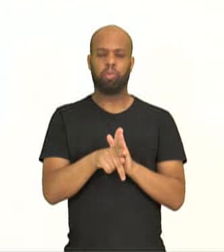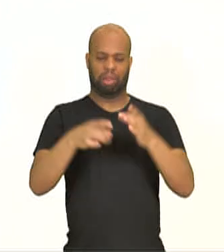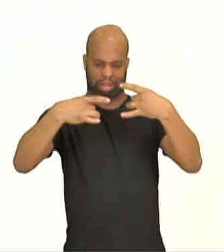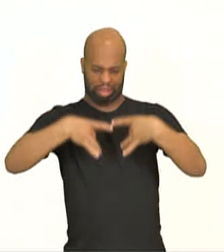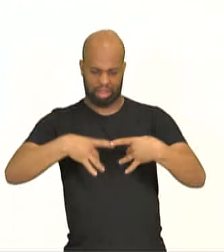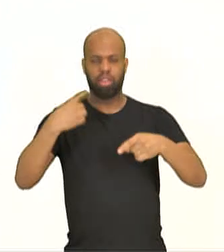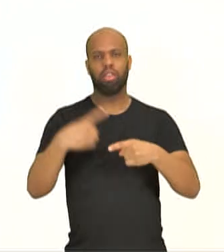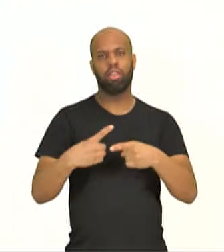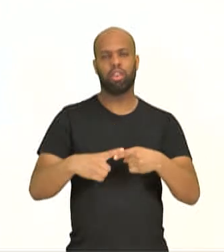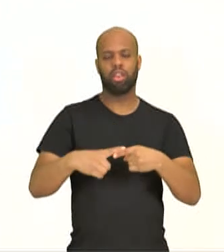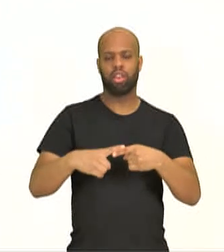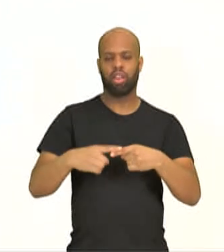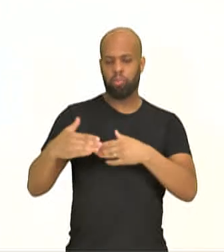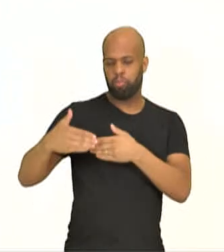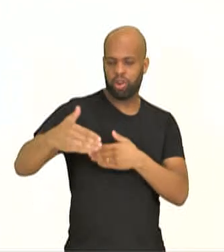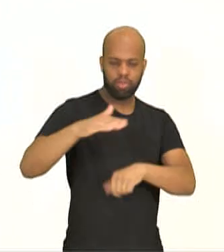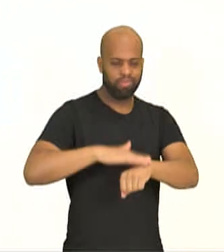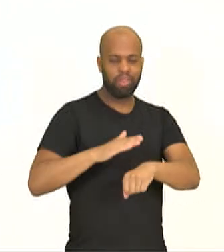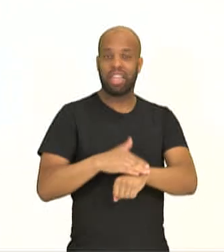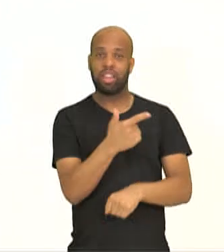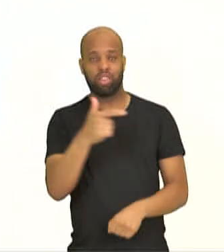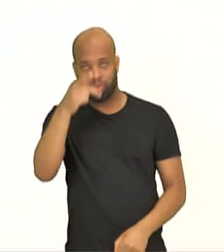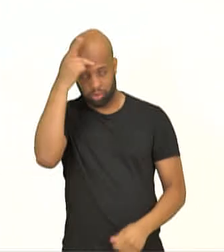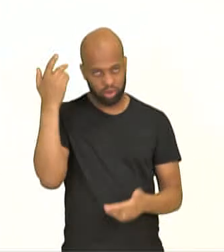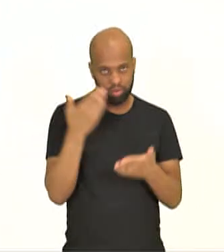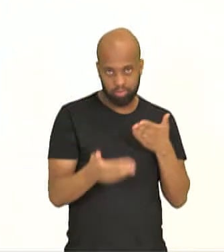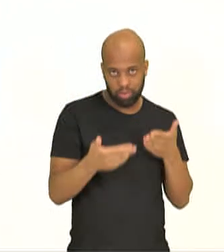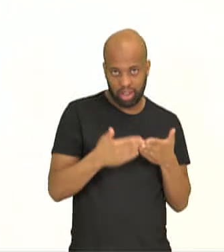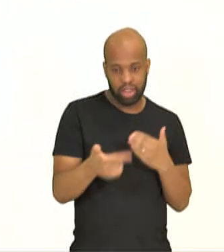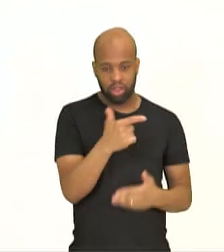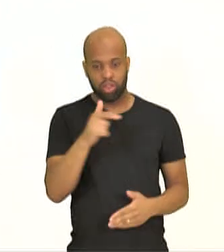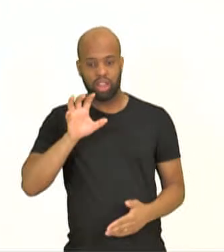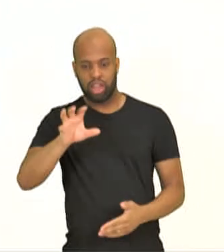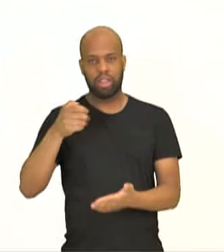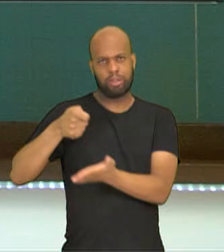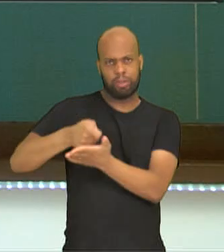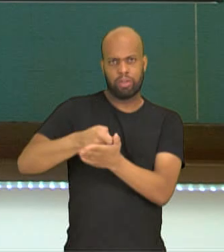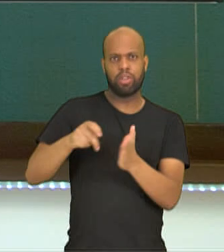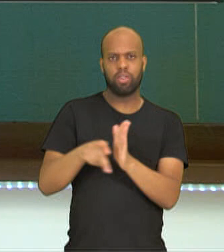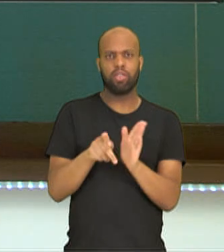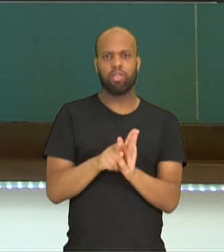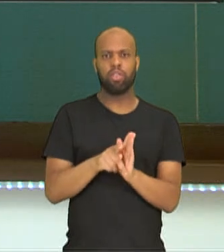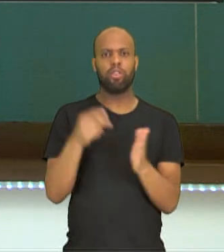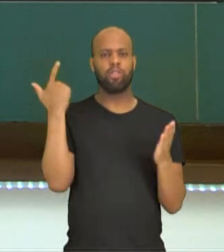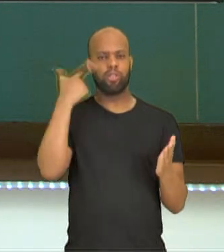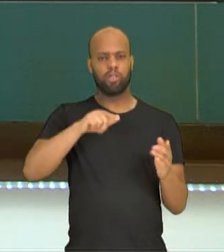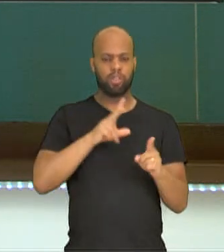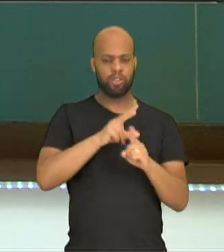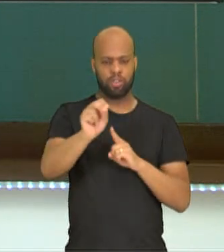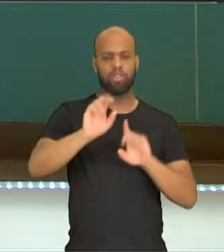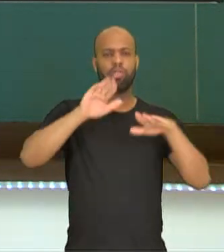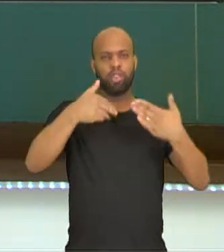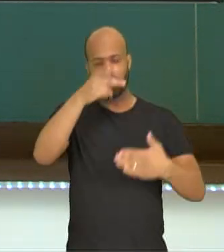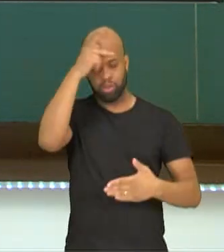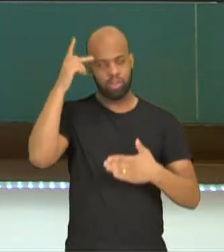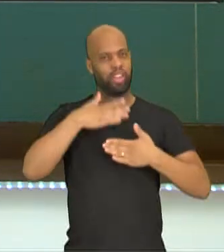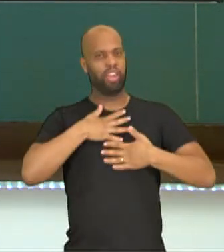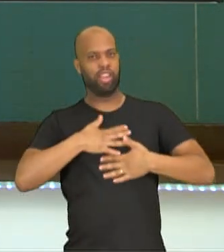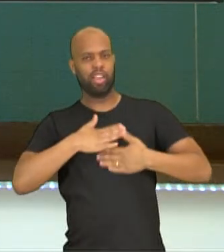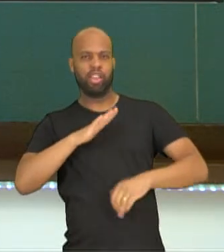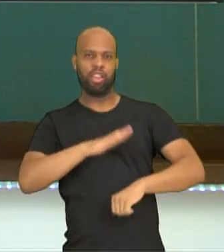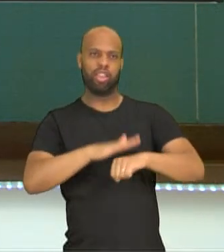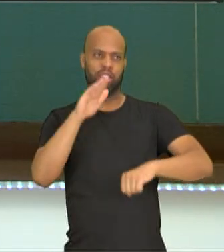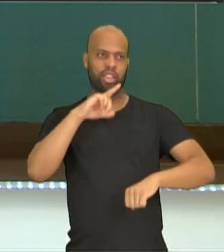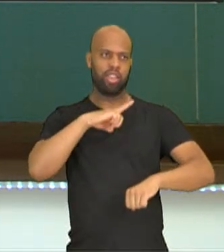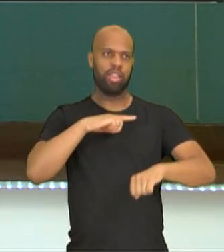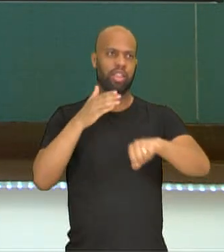que eu não tenho um perdedor, a partir do momento que eu não tenho essa cobrança por resultado, então as pessoas se divertem mais e participam